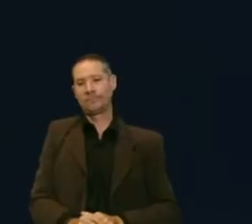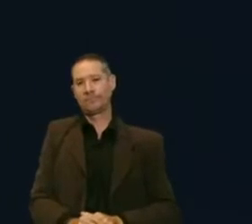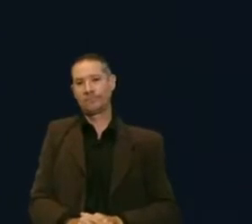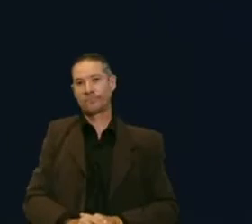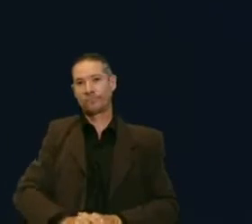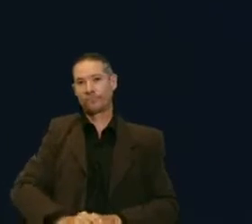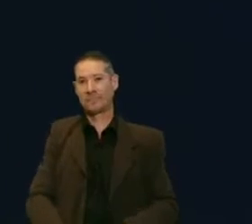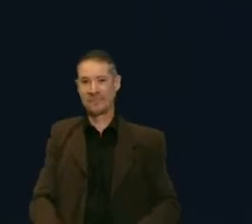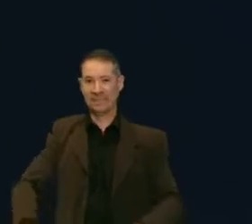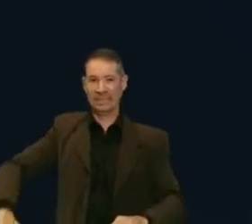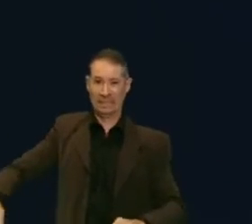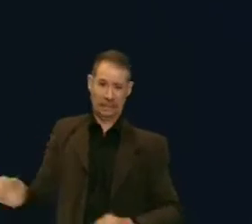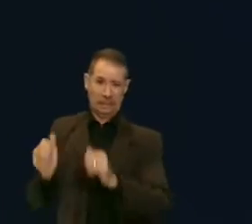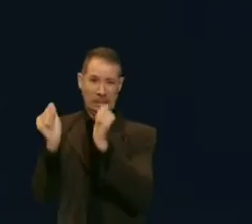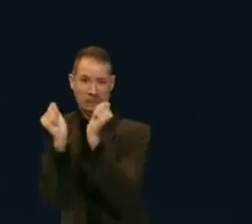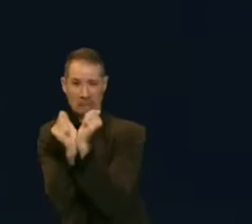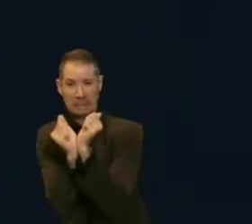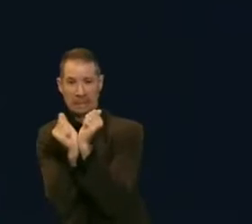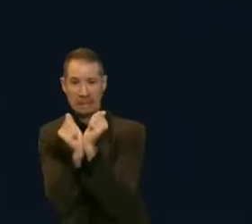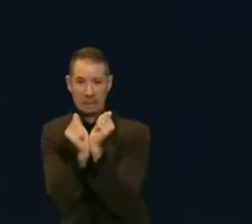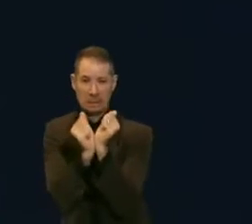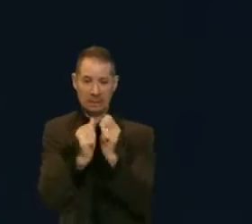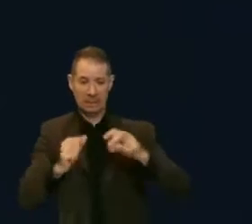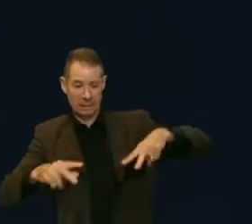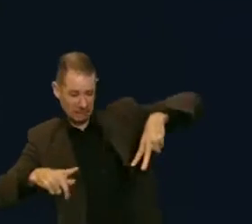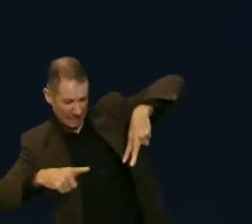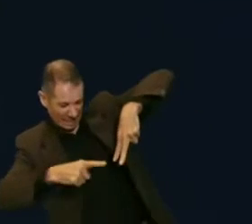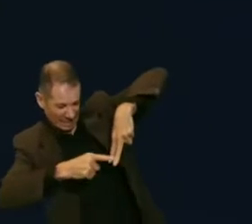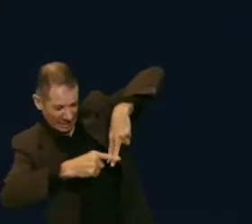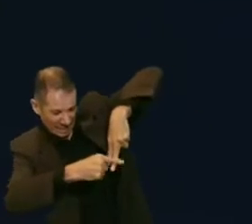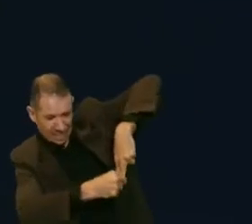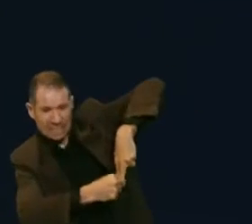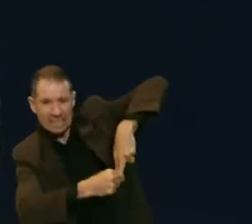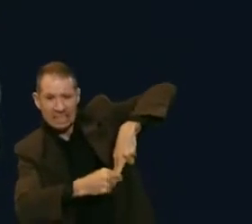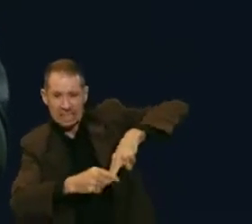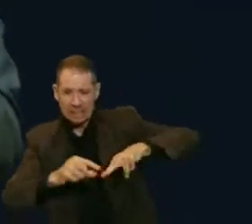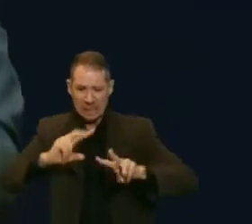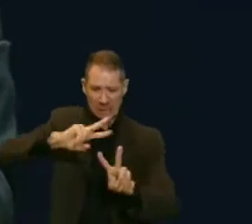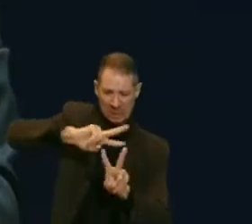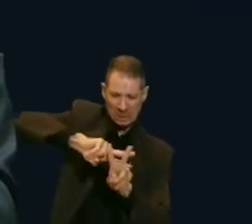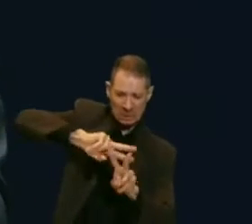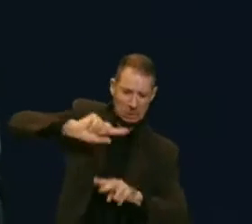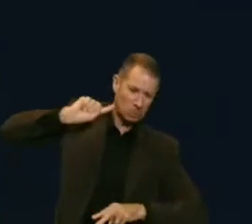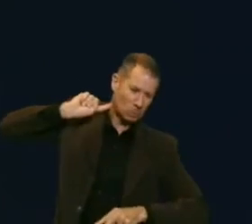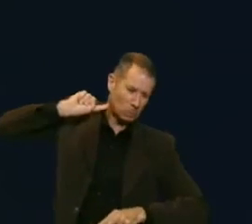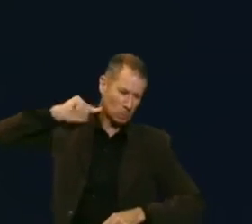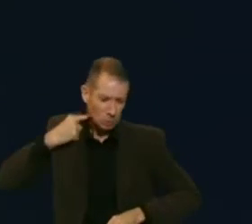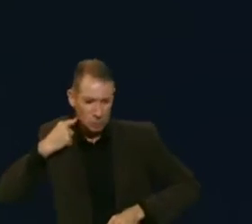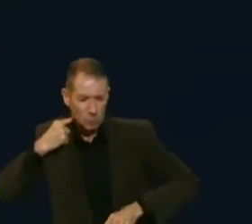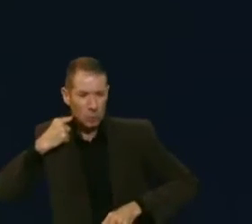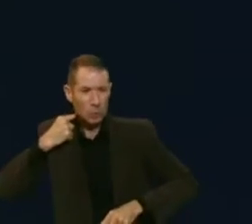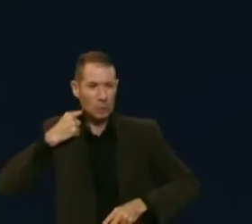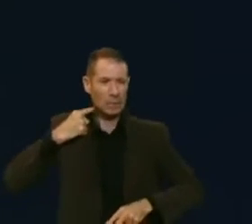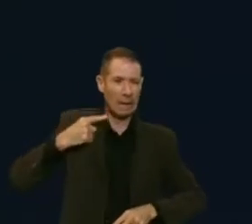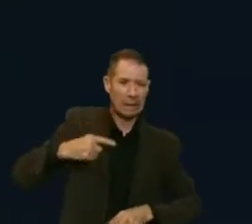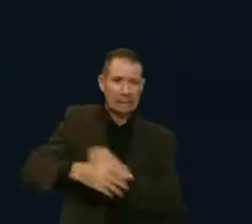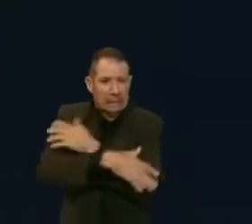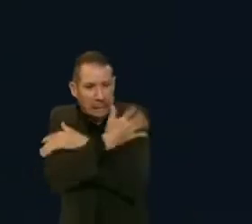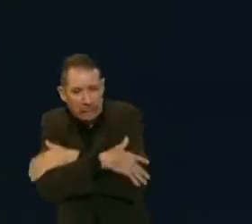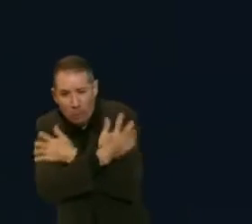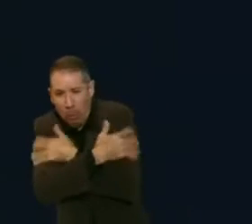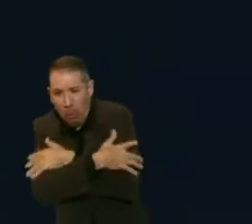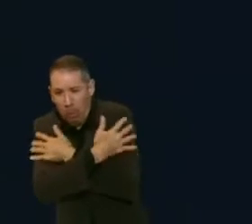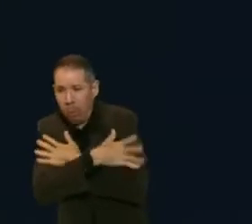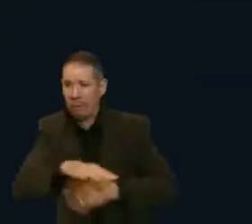Ele está preso no tronco, numa cela suja, úmida e